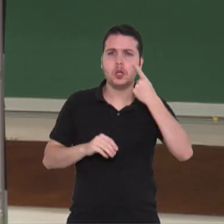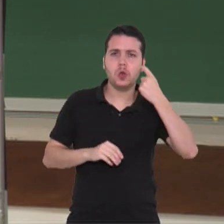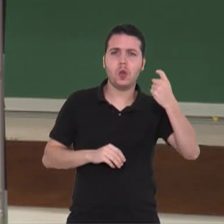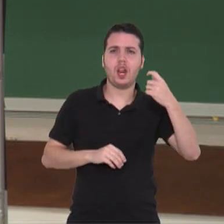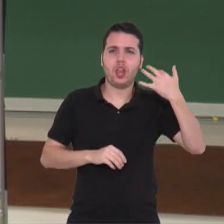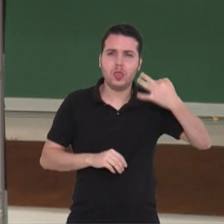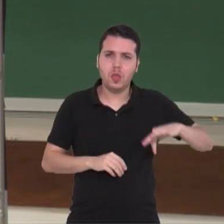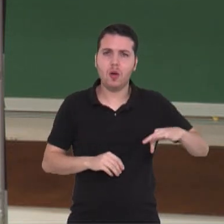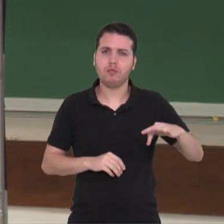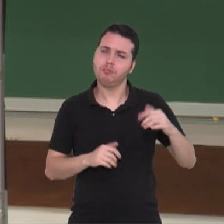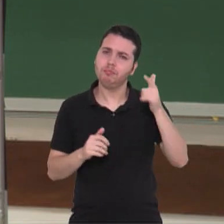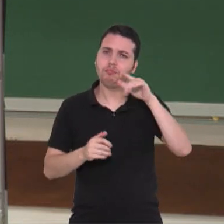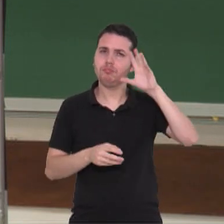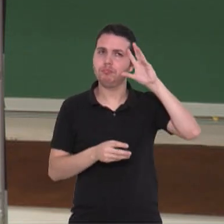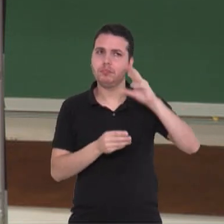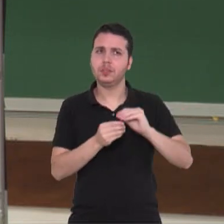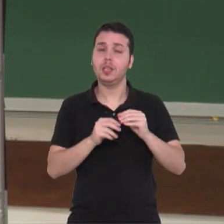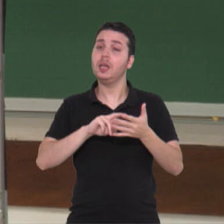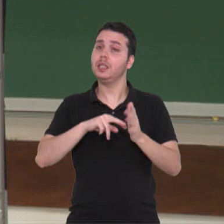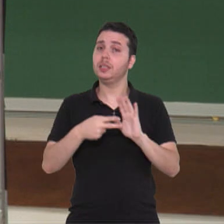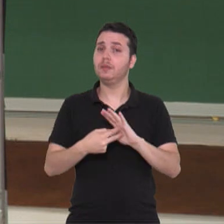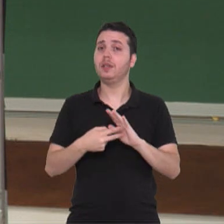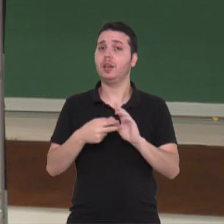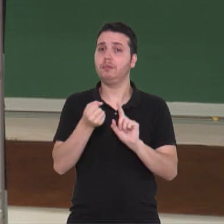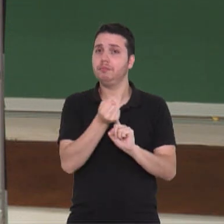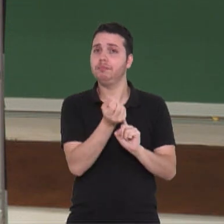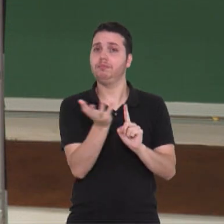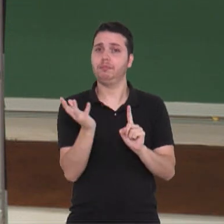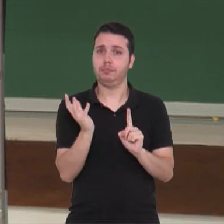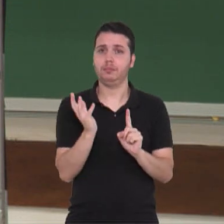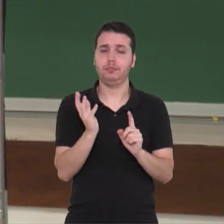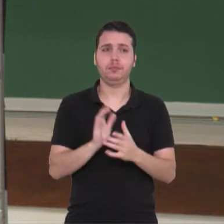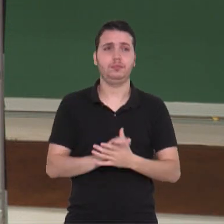está com dor. Então, isso é uma linguagem não verbal.